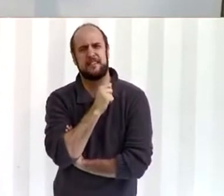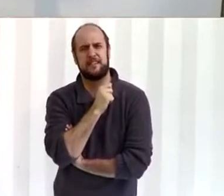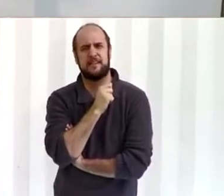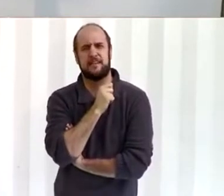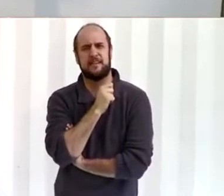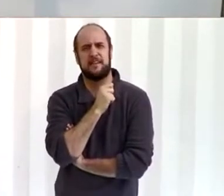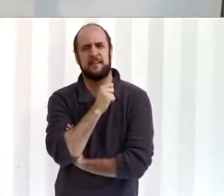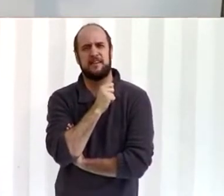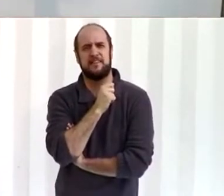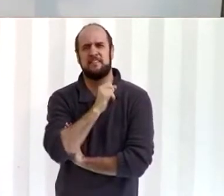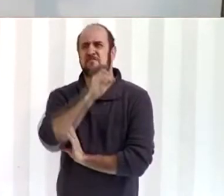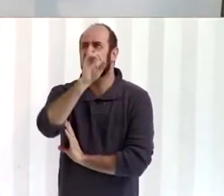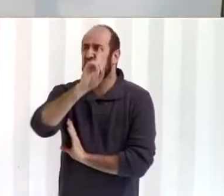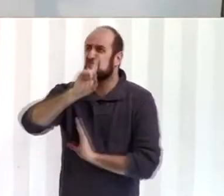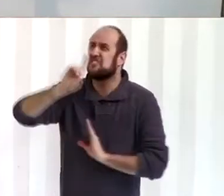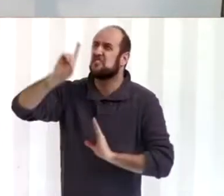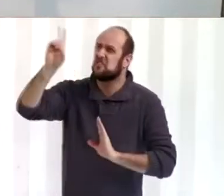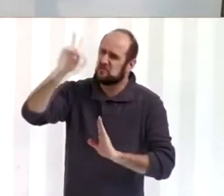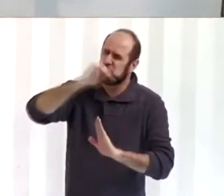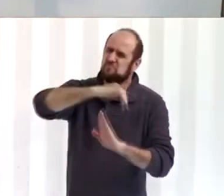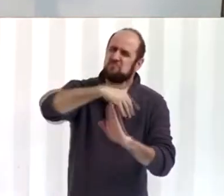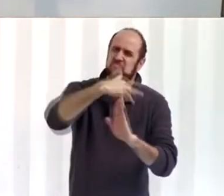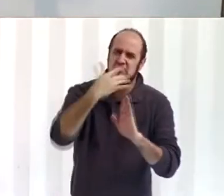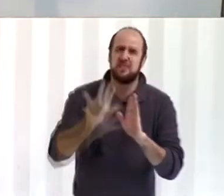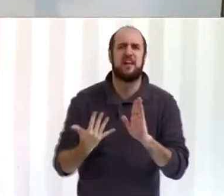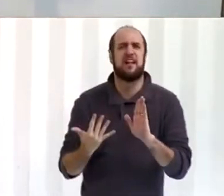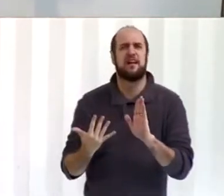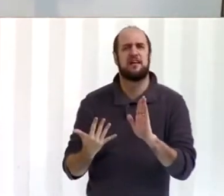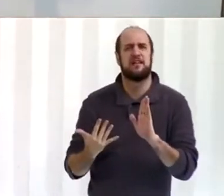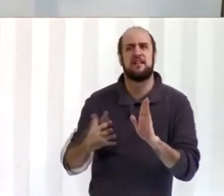É um Deus que faz flutuar machado.